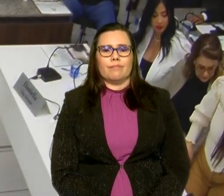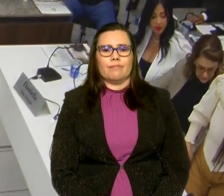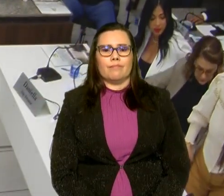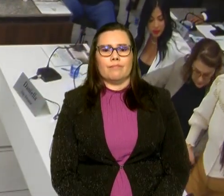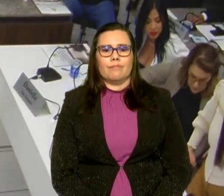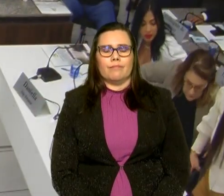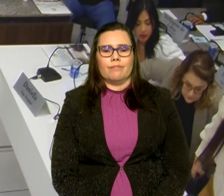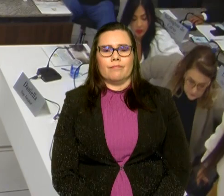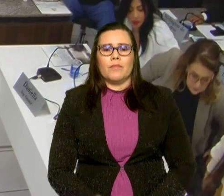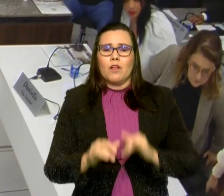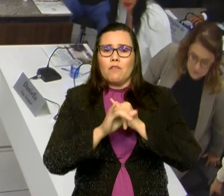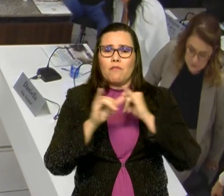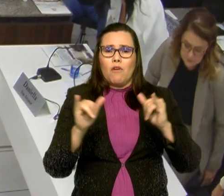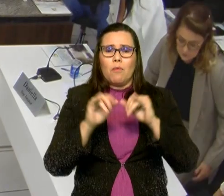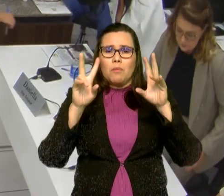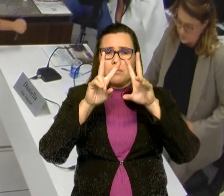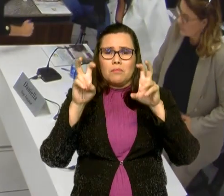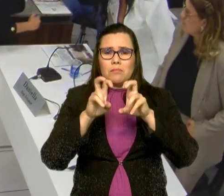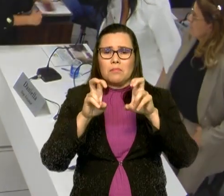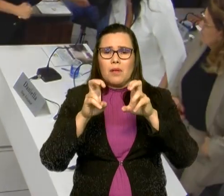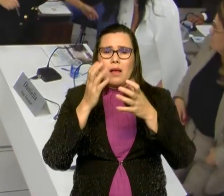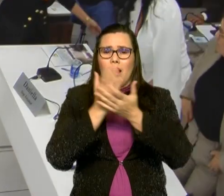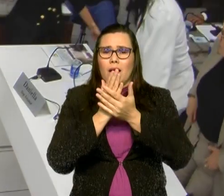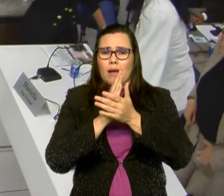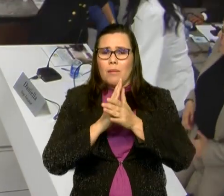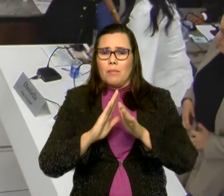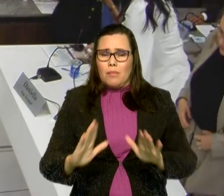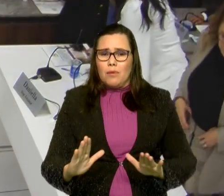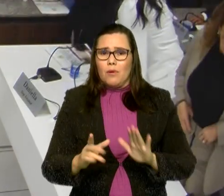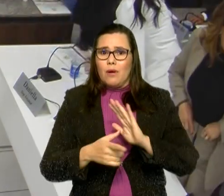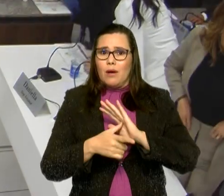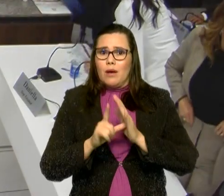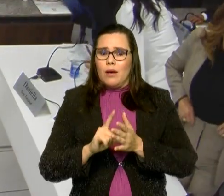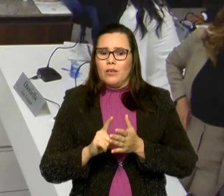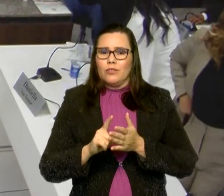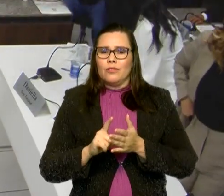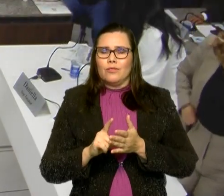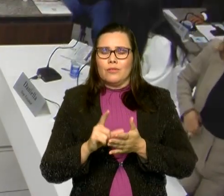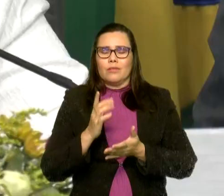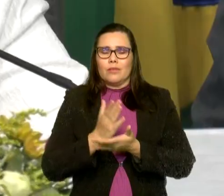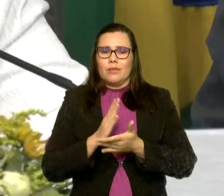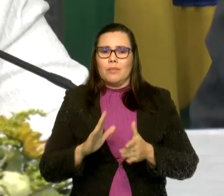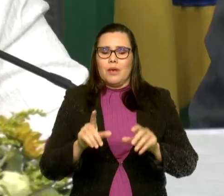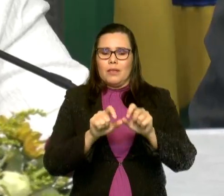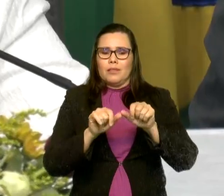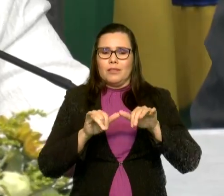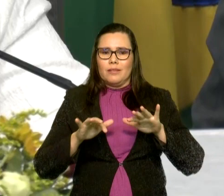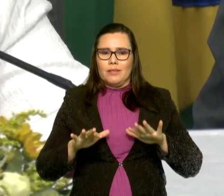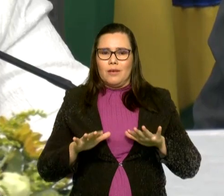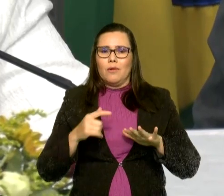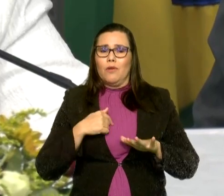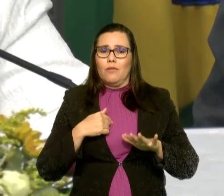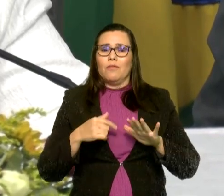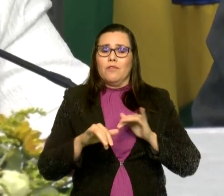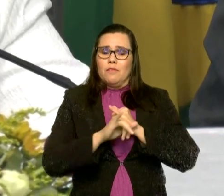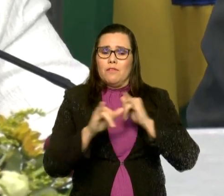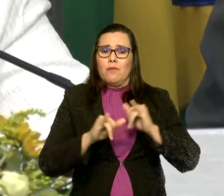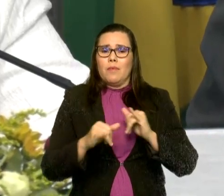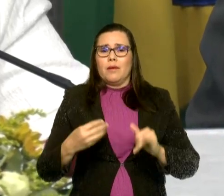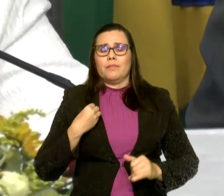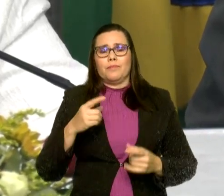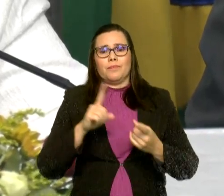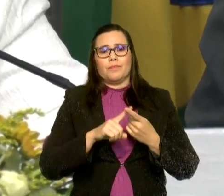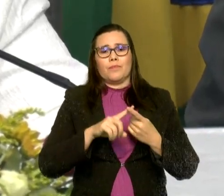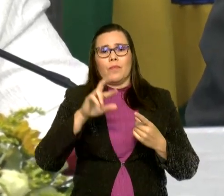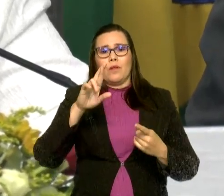Nada mais havendo a tratar, antes de encerrar, vou registrar a presença do senhor João Rodolfo